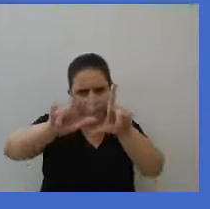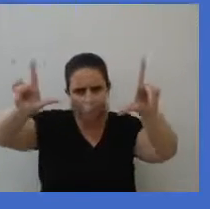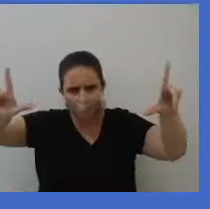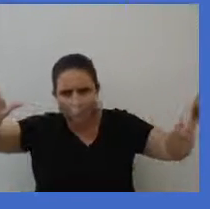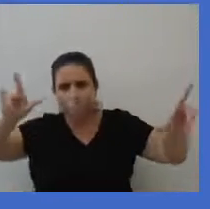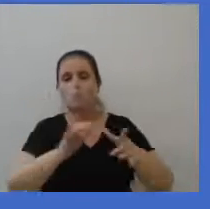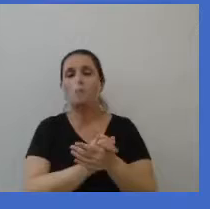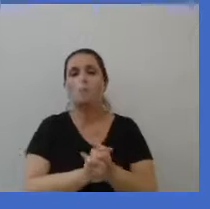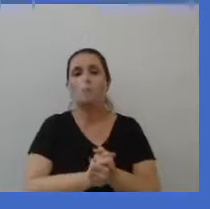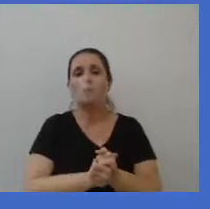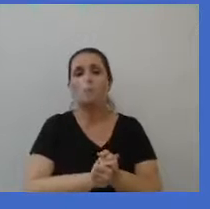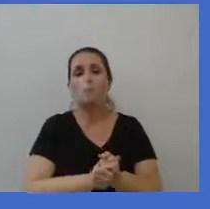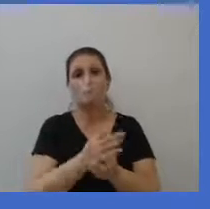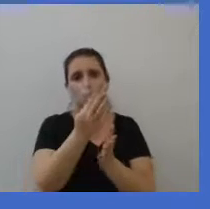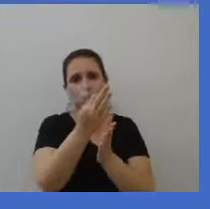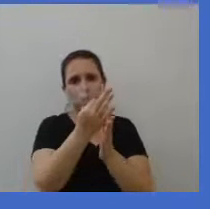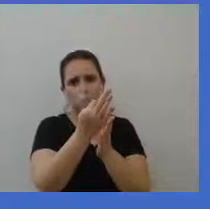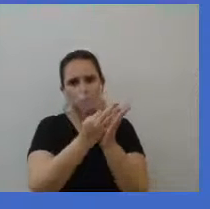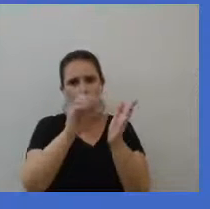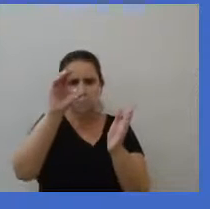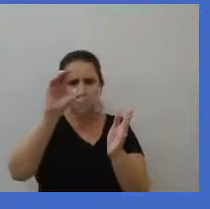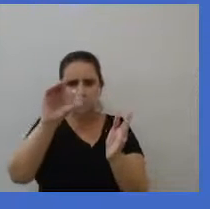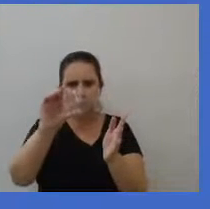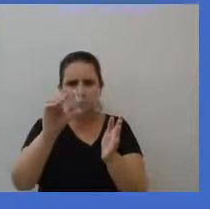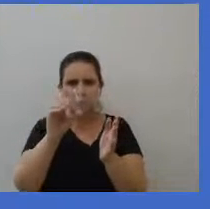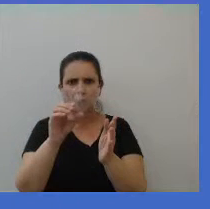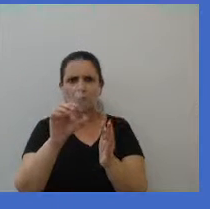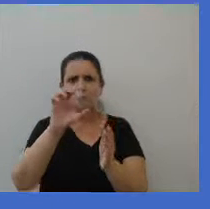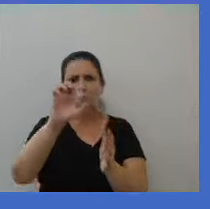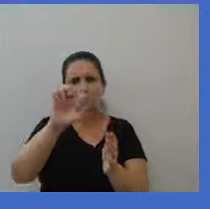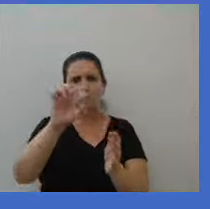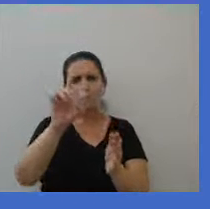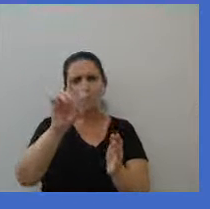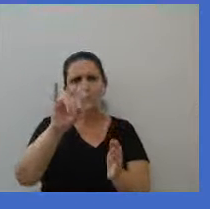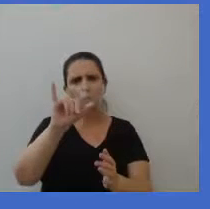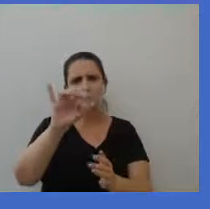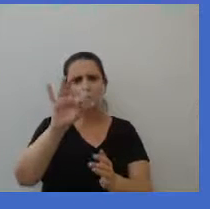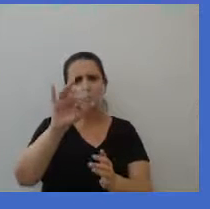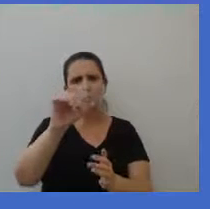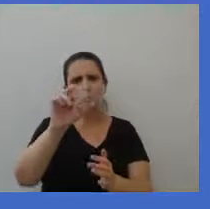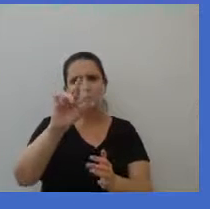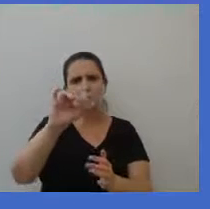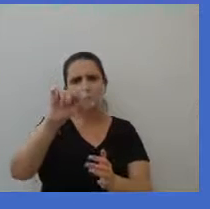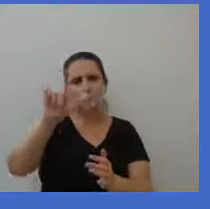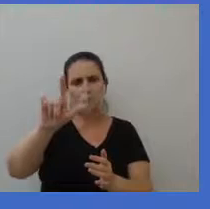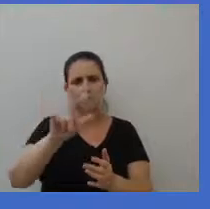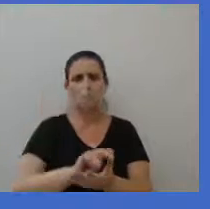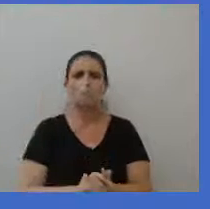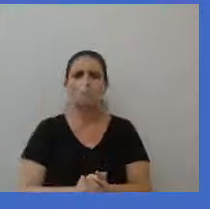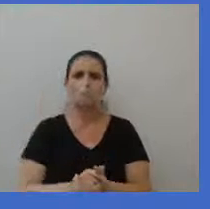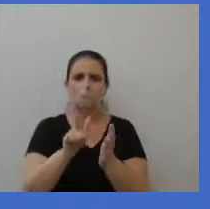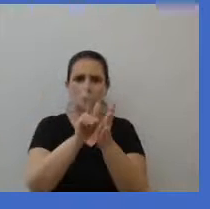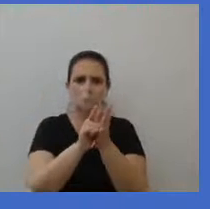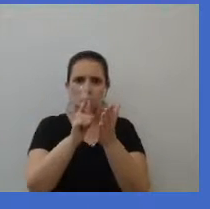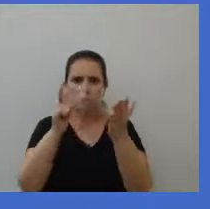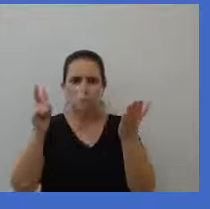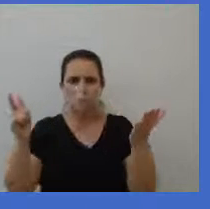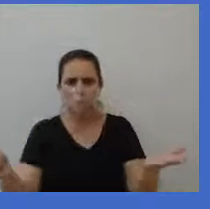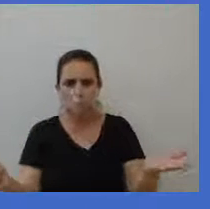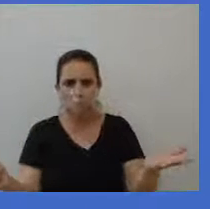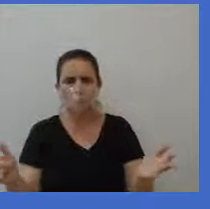aqui para mim novamente. Se é o coração, deveria ser o coração de vocês. O coração não sente? Vamos